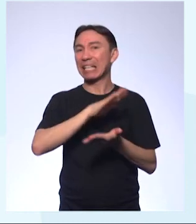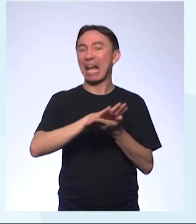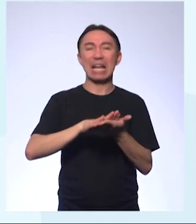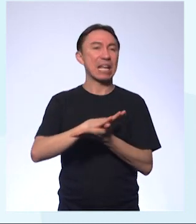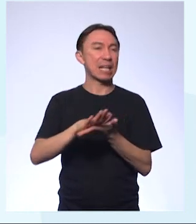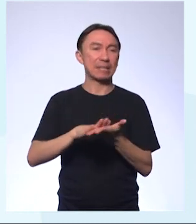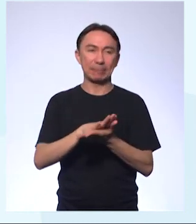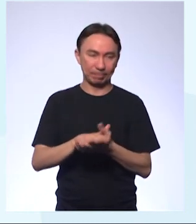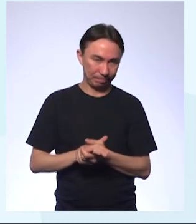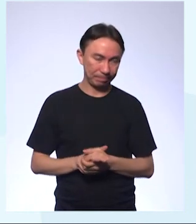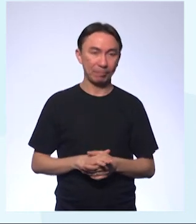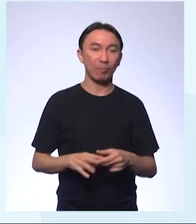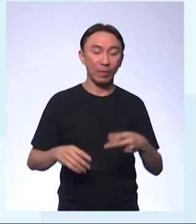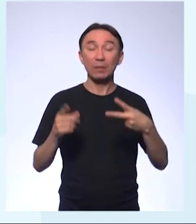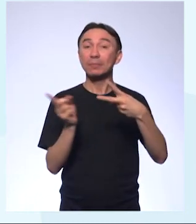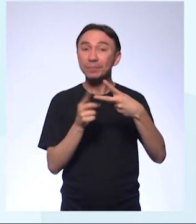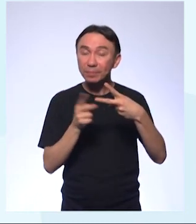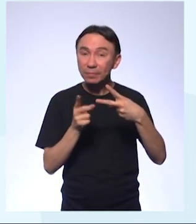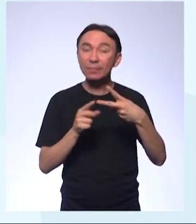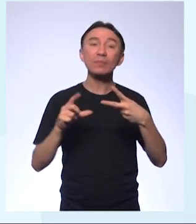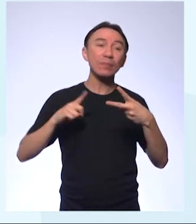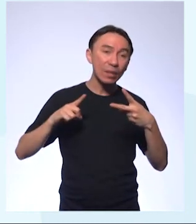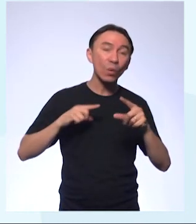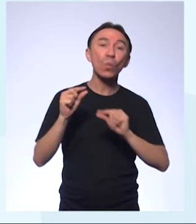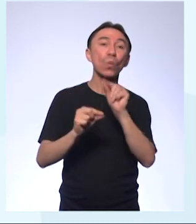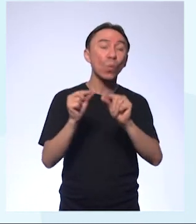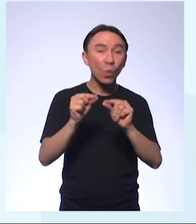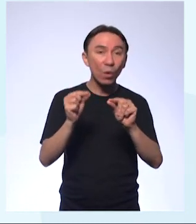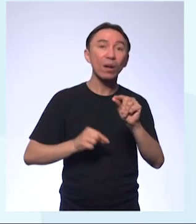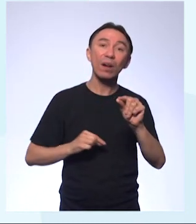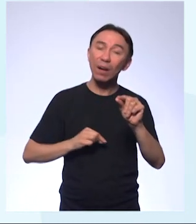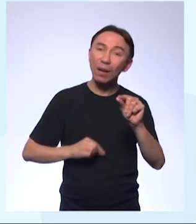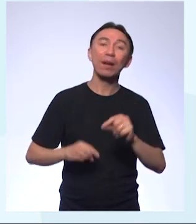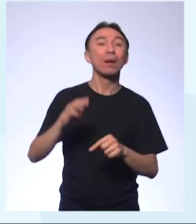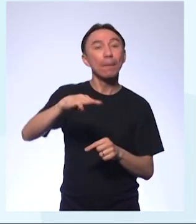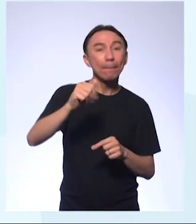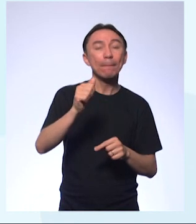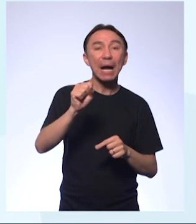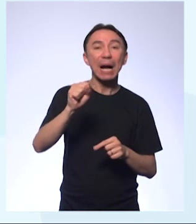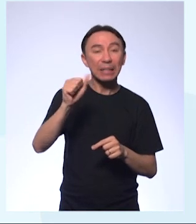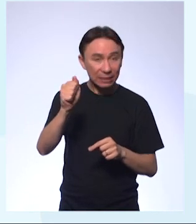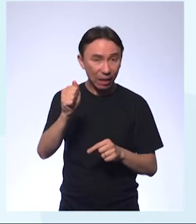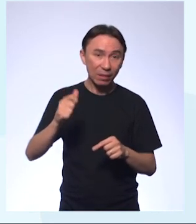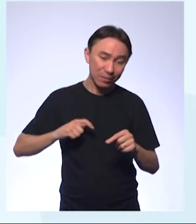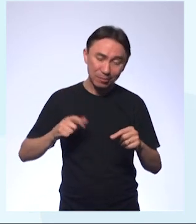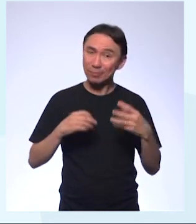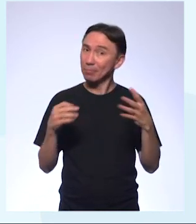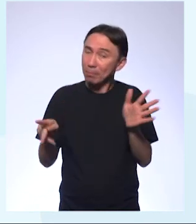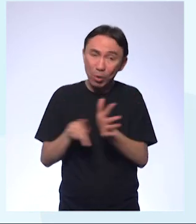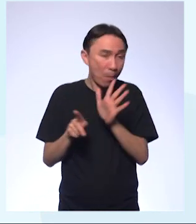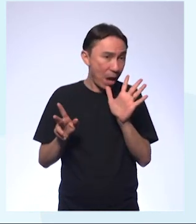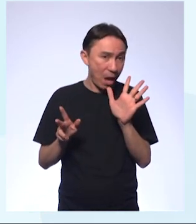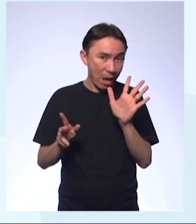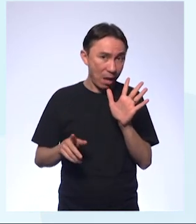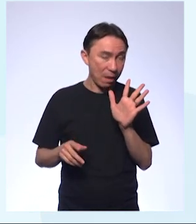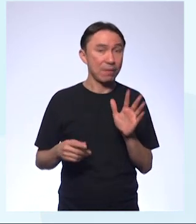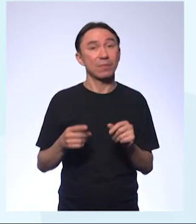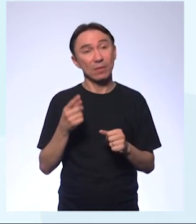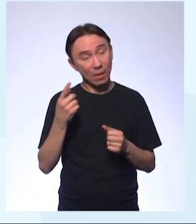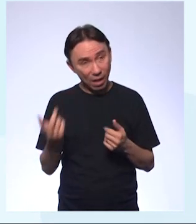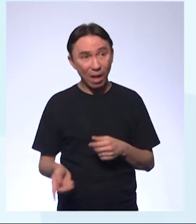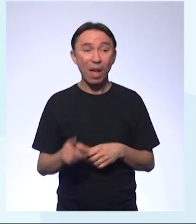indivisível. Abaixo dele não há ninguém menor. E ele é indestrutível. Então, ele participa de uma transformação química, por exemplo, e ele não sofre